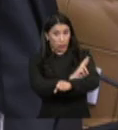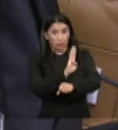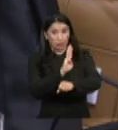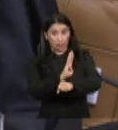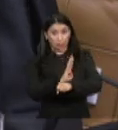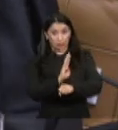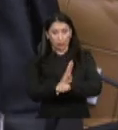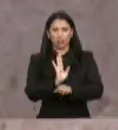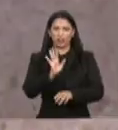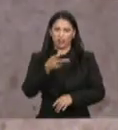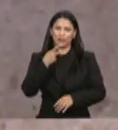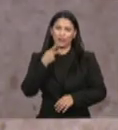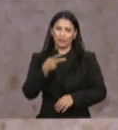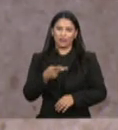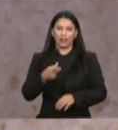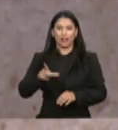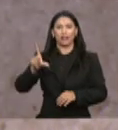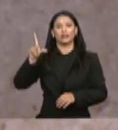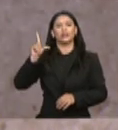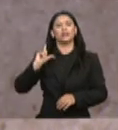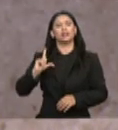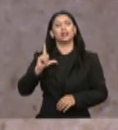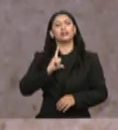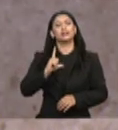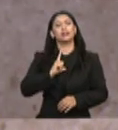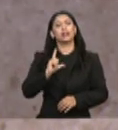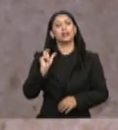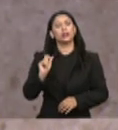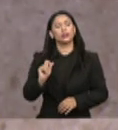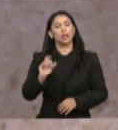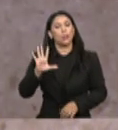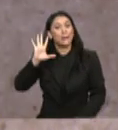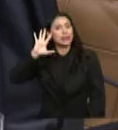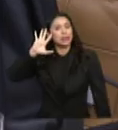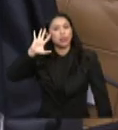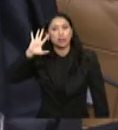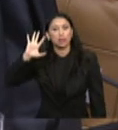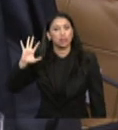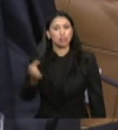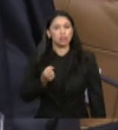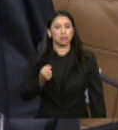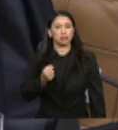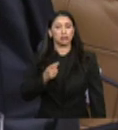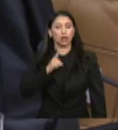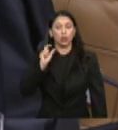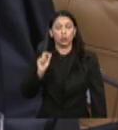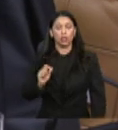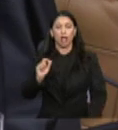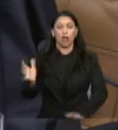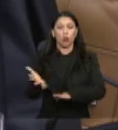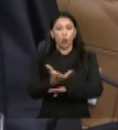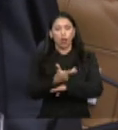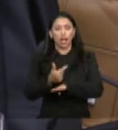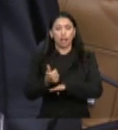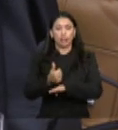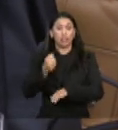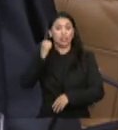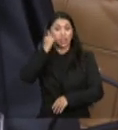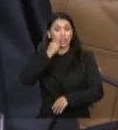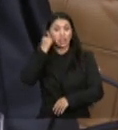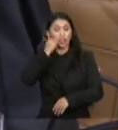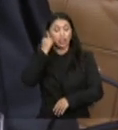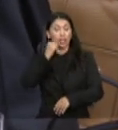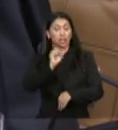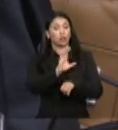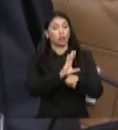acentuado por vossa excelência se fez com efeito decisivo na qualidade de Senador constituinte para